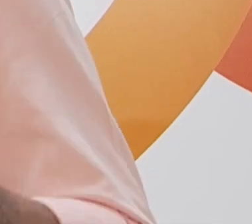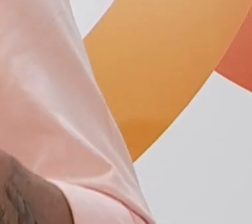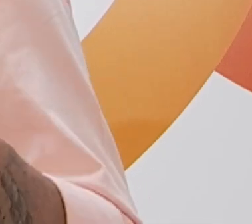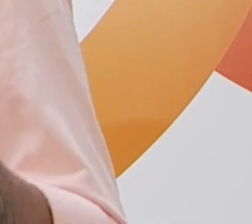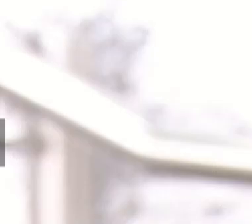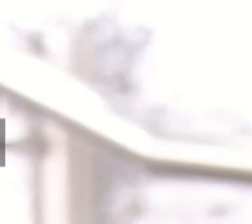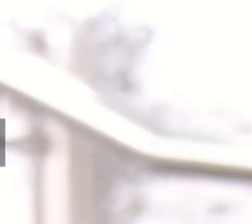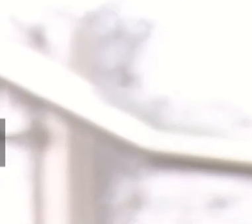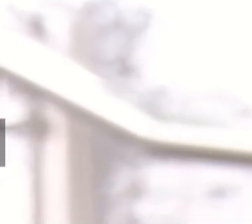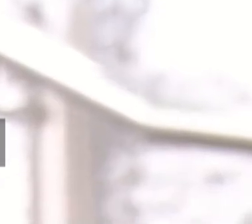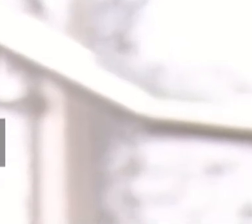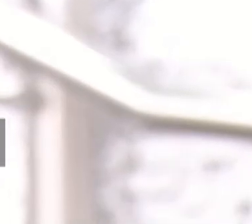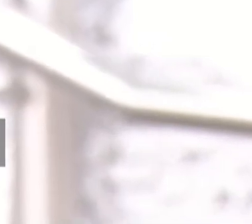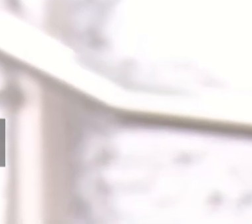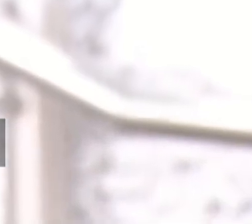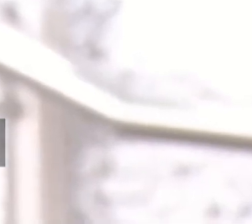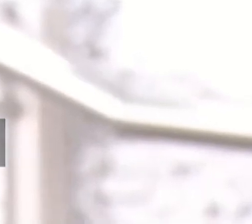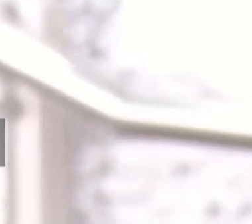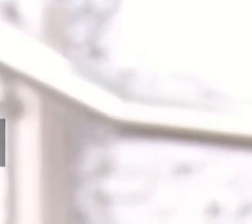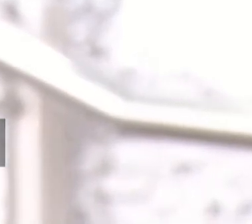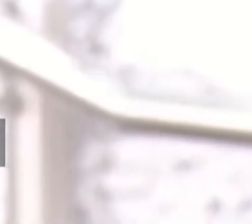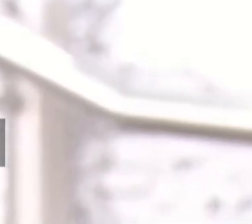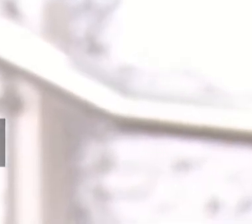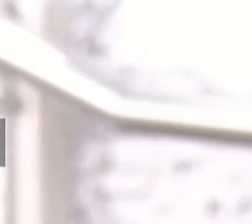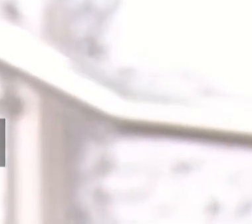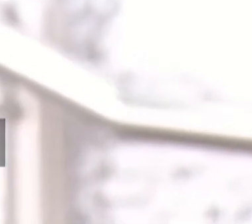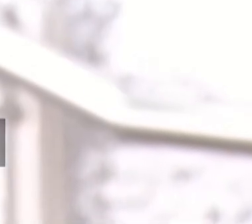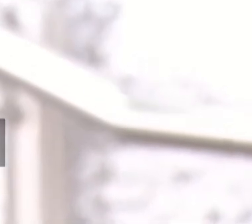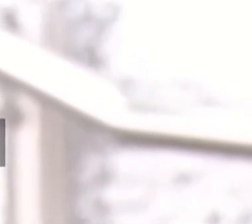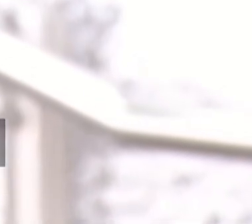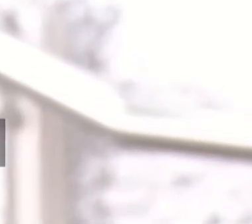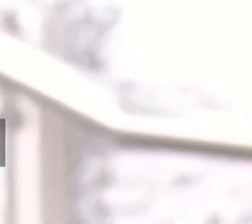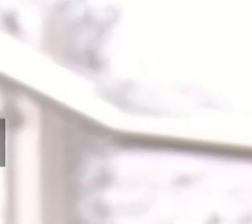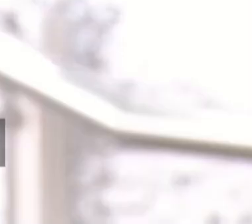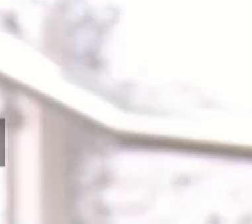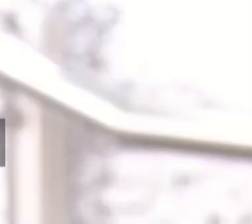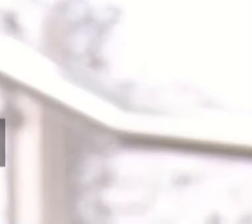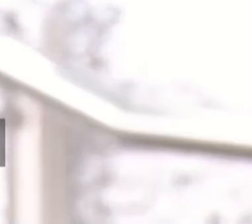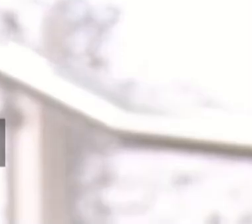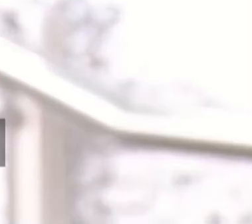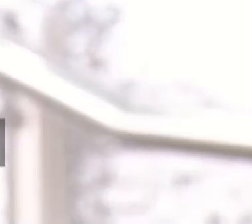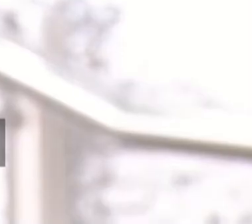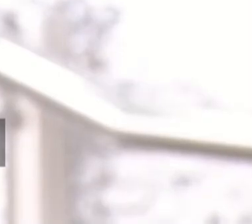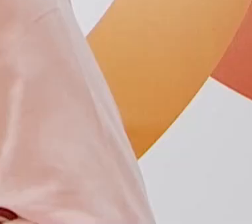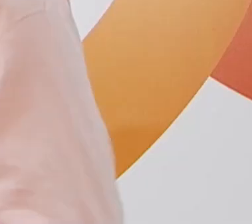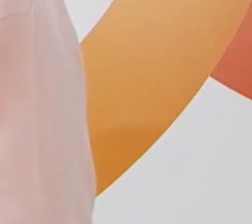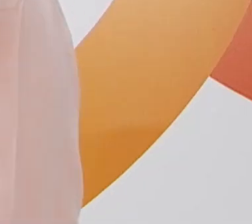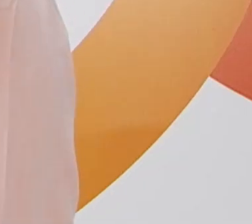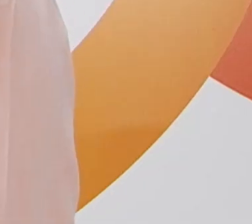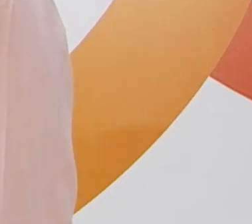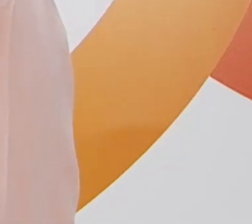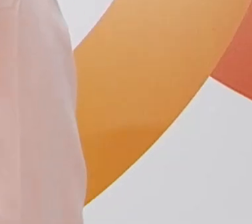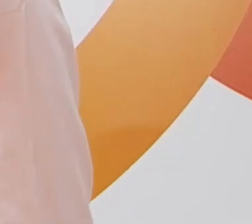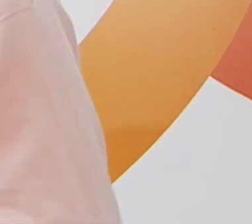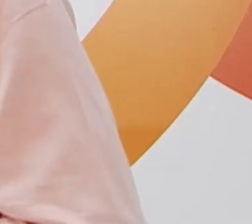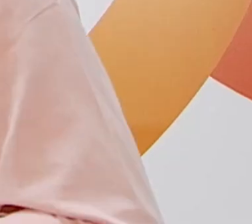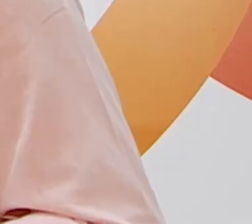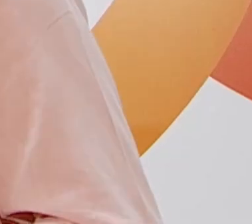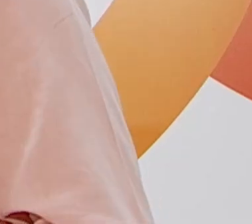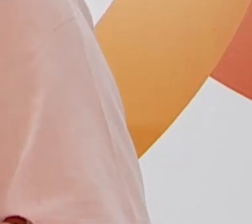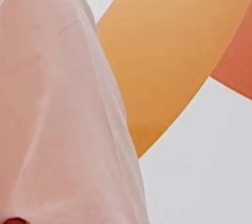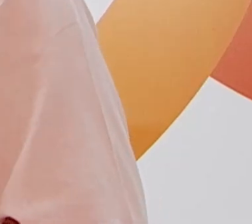exemplo administração, marketing, pedagogia, contabilidade, enfim, tem oportunidade para diversos cursos. O jovem